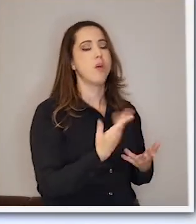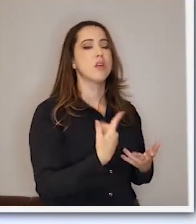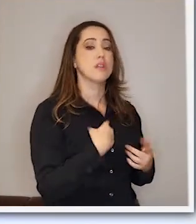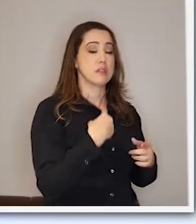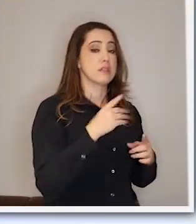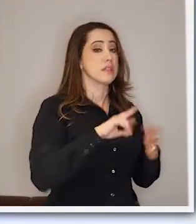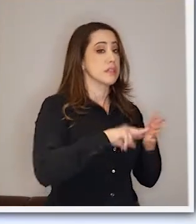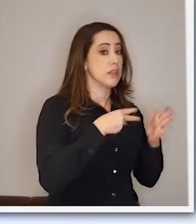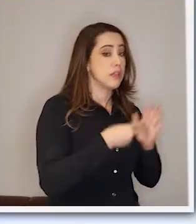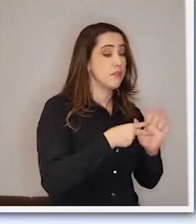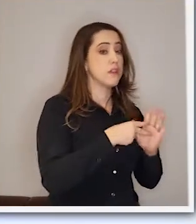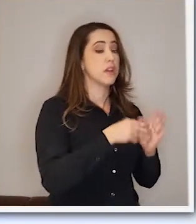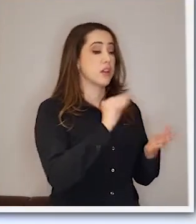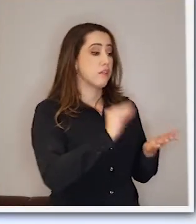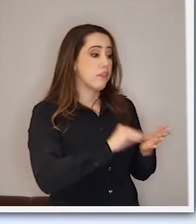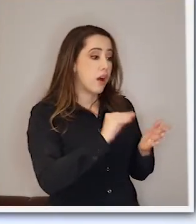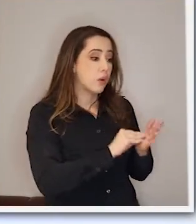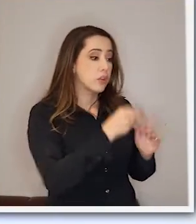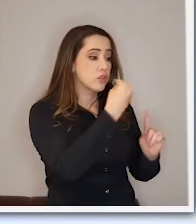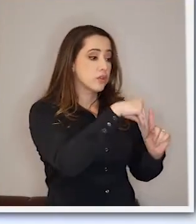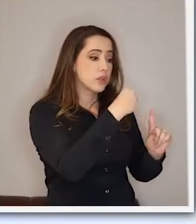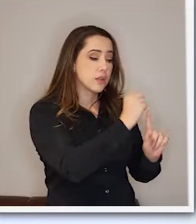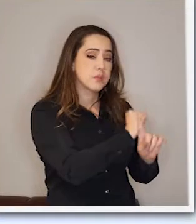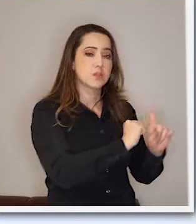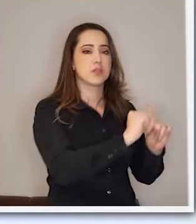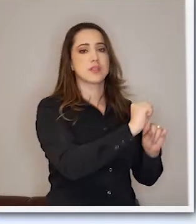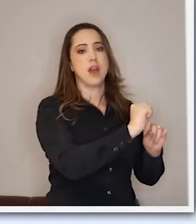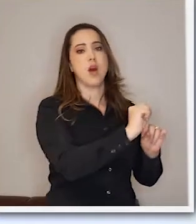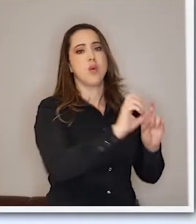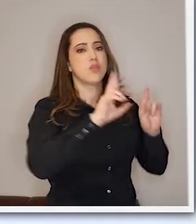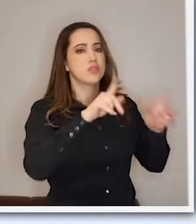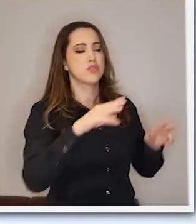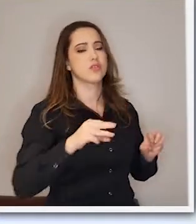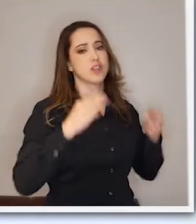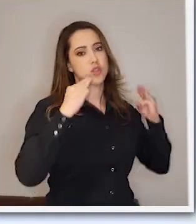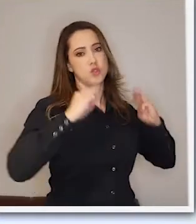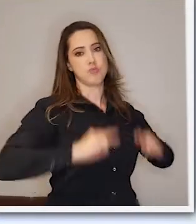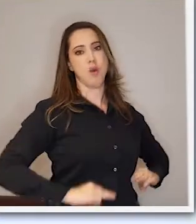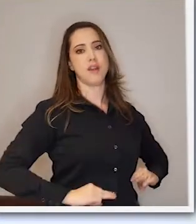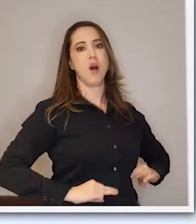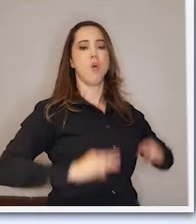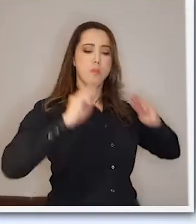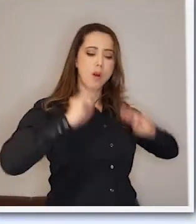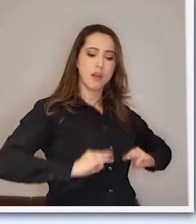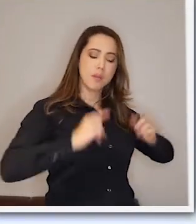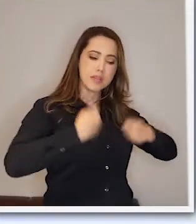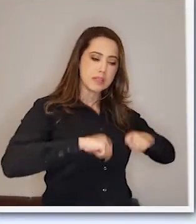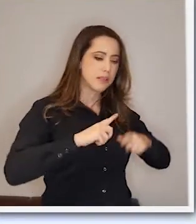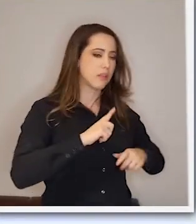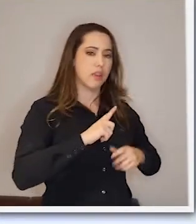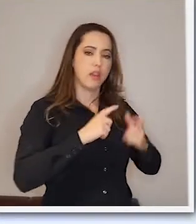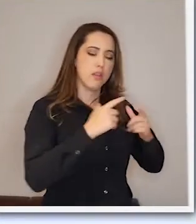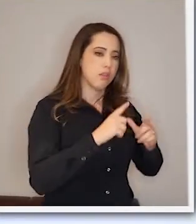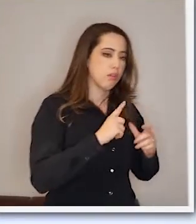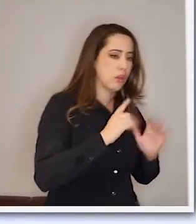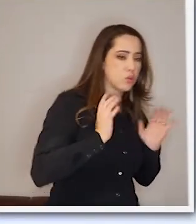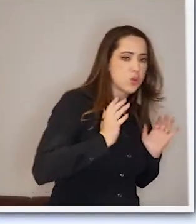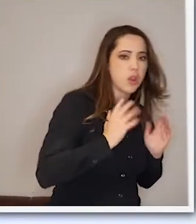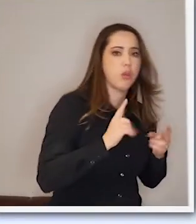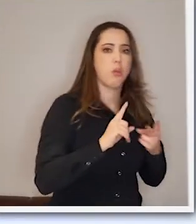vulnerabilidade social e não moral. Então, minha mãe foi uma mulher que nos estruturou para a vida, nos preparou para enfrentar a